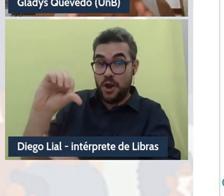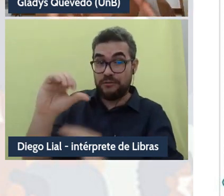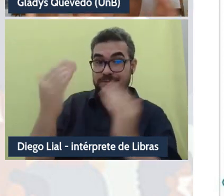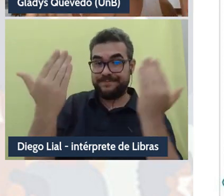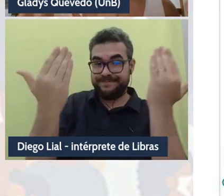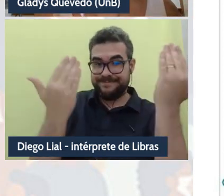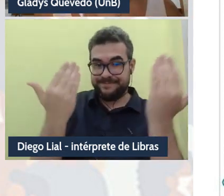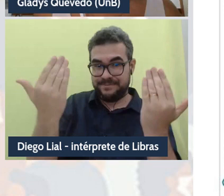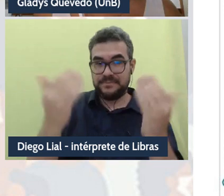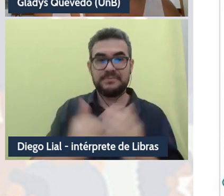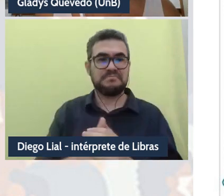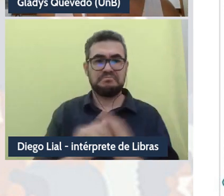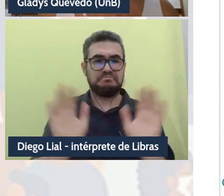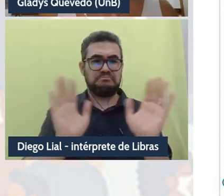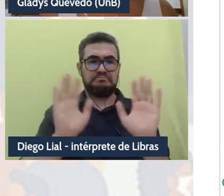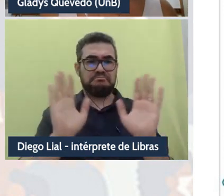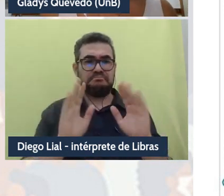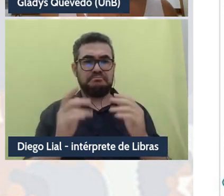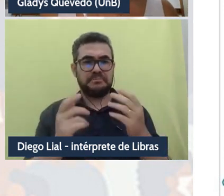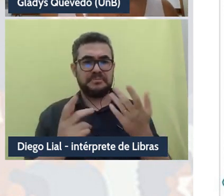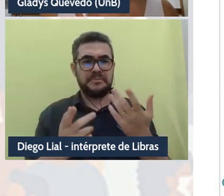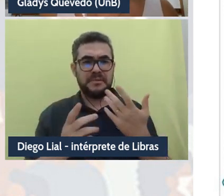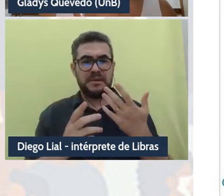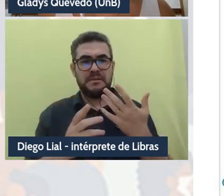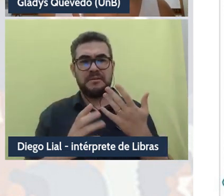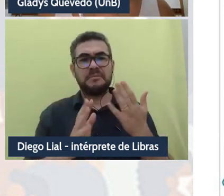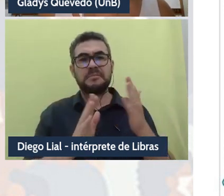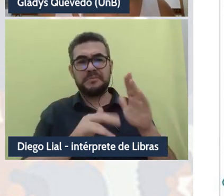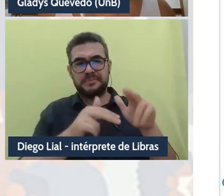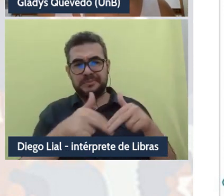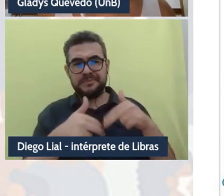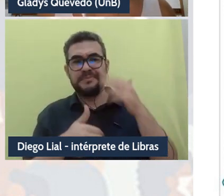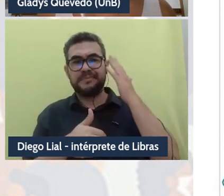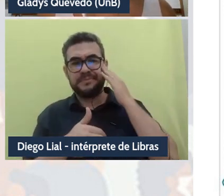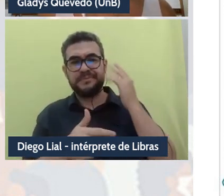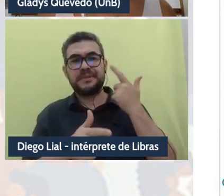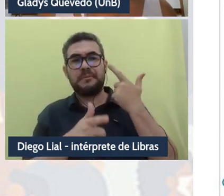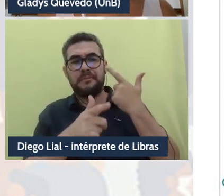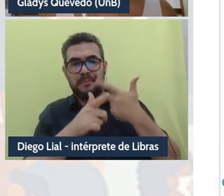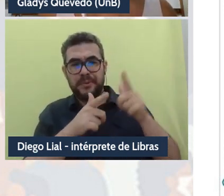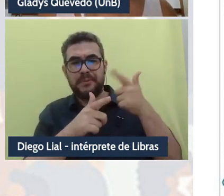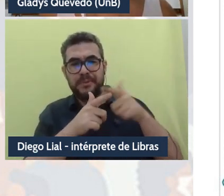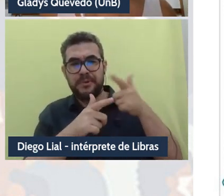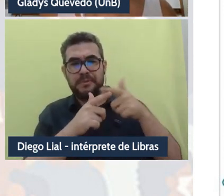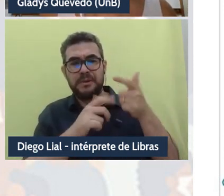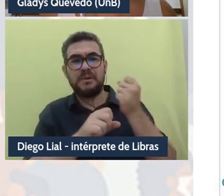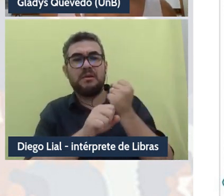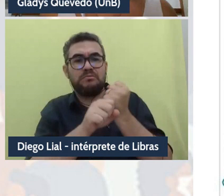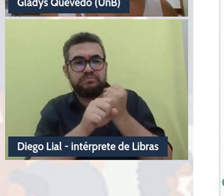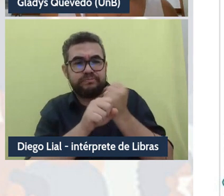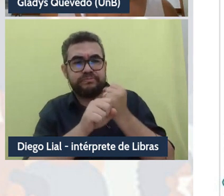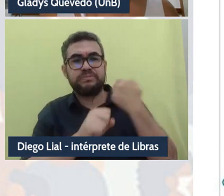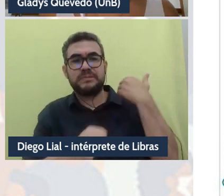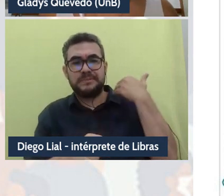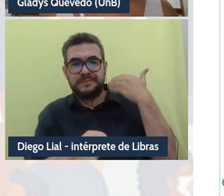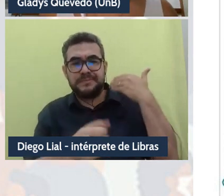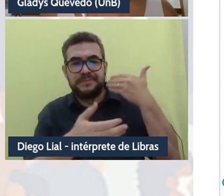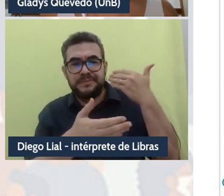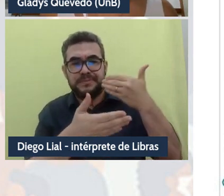dos problemas enfrentados pela elaboração do Enem, principalmente nos últimos anos, né, em que houve